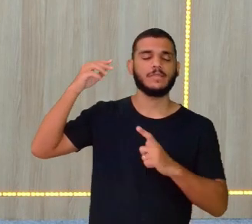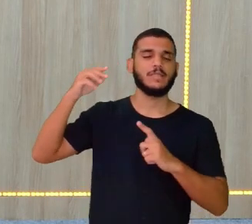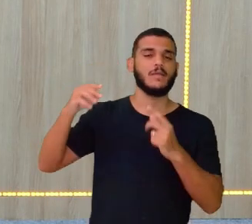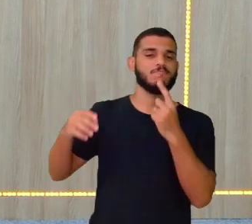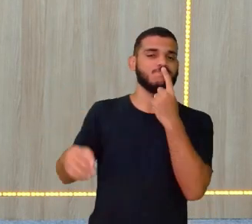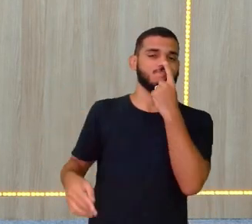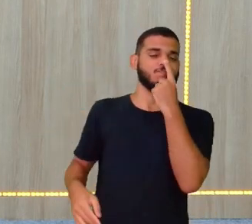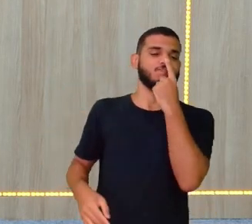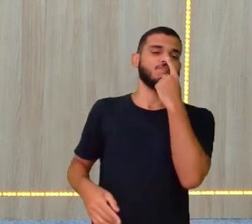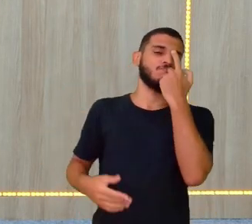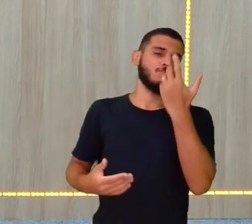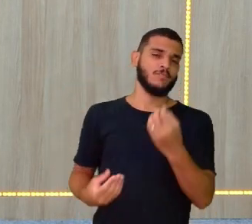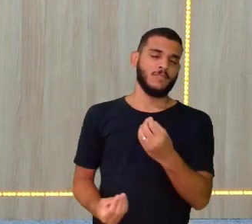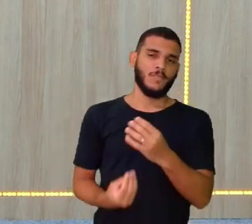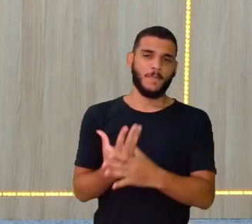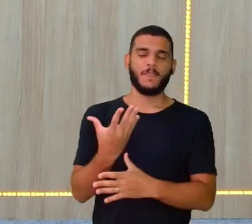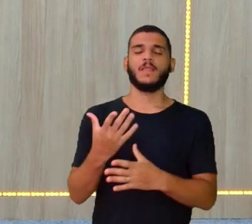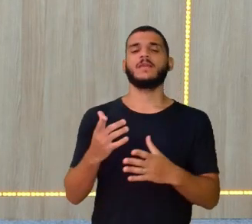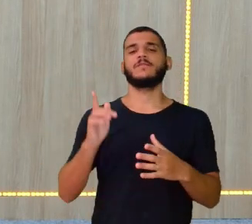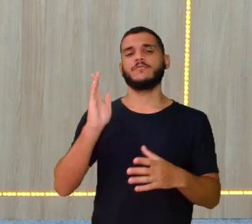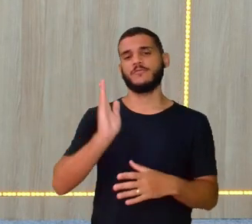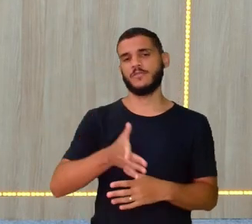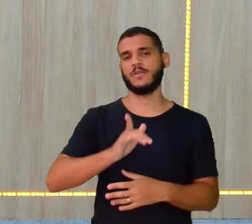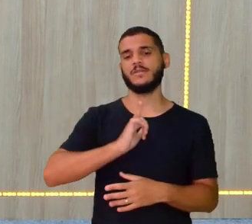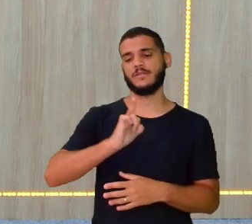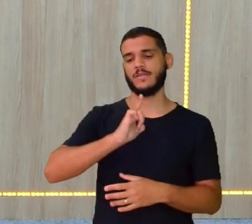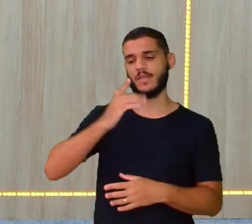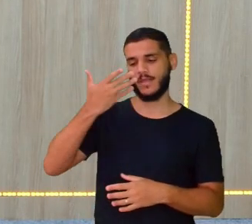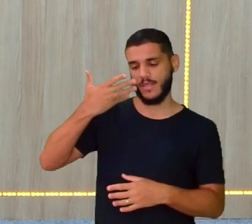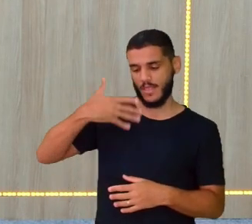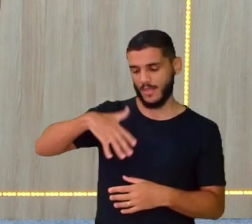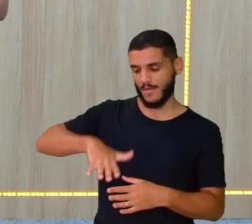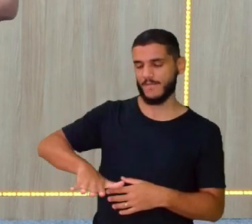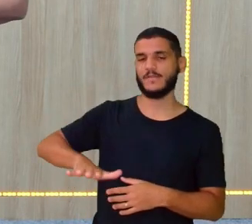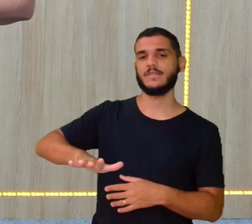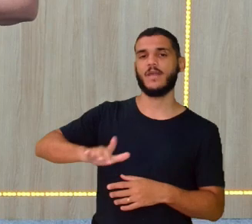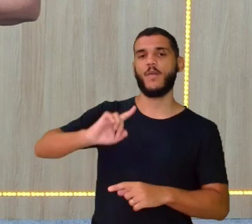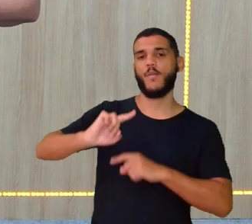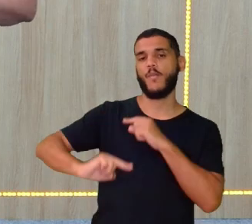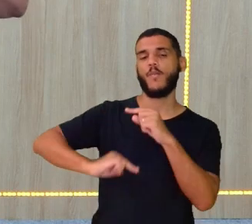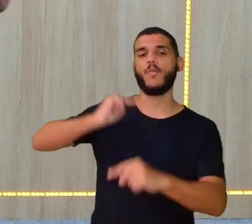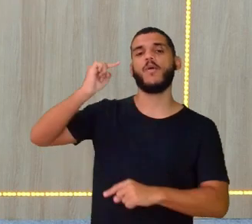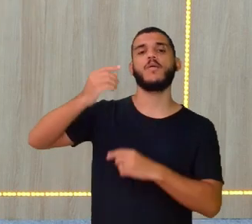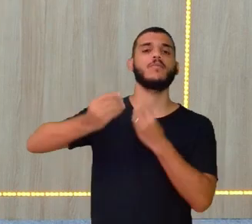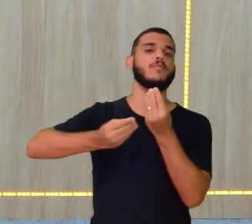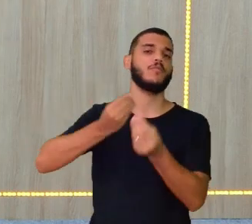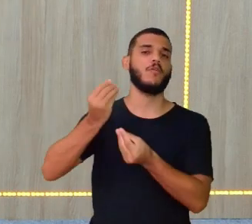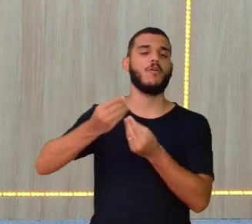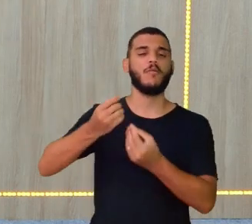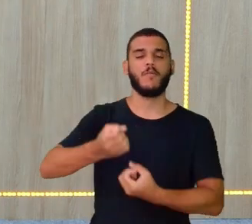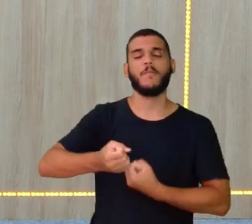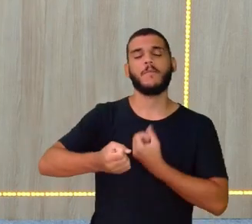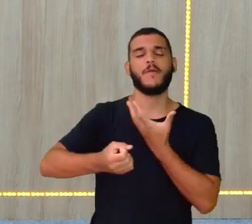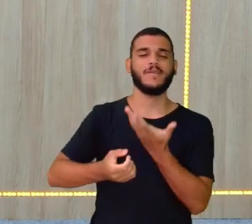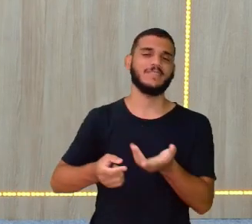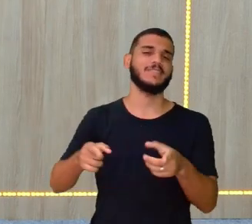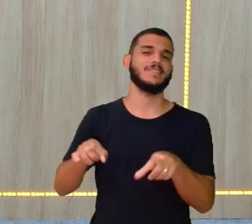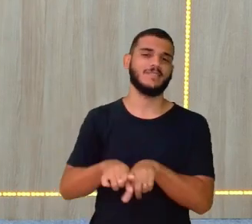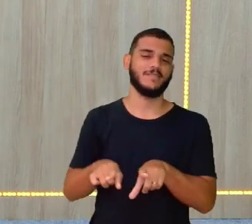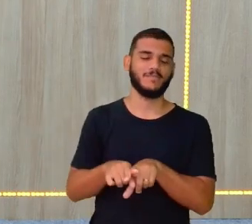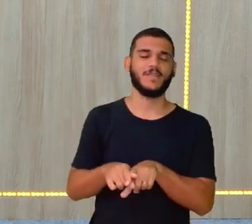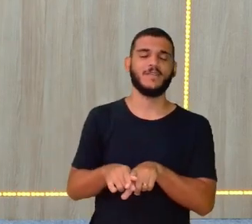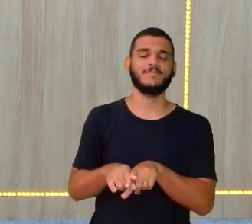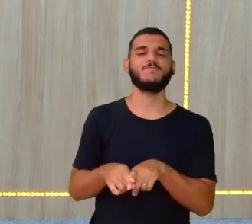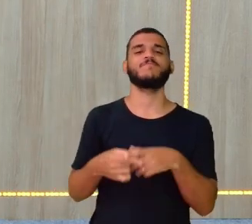é construído, não é, na sua infância, ele transforma agora em poesia, em poema